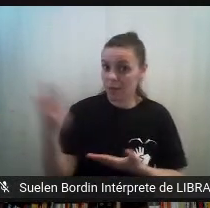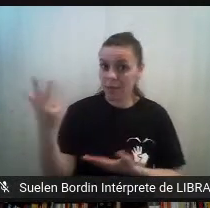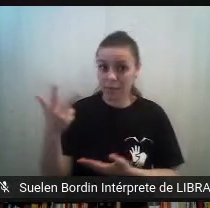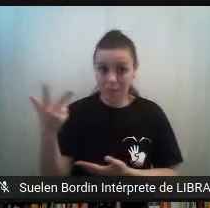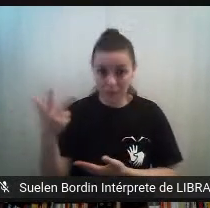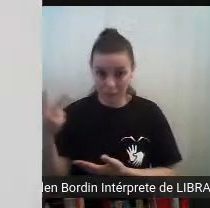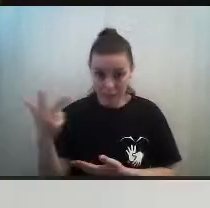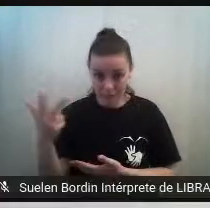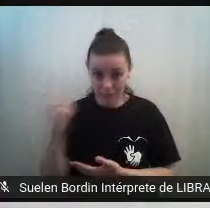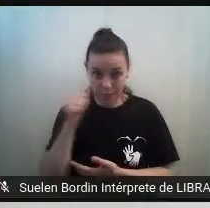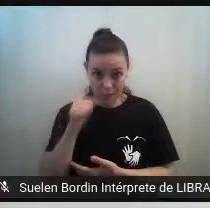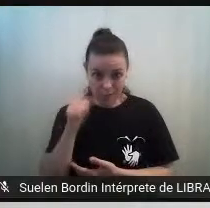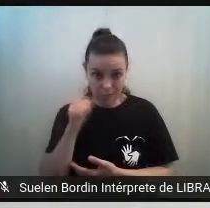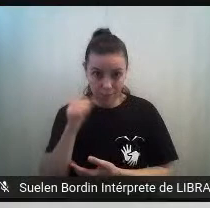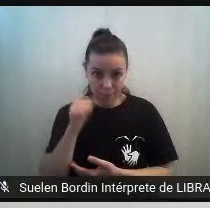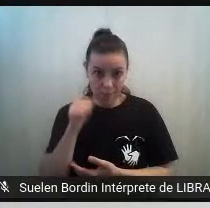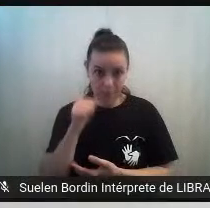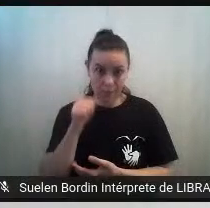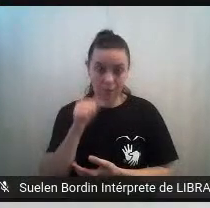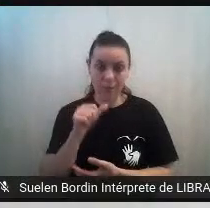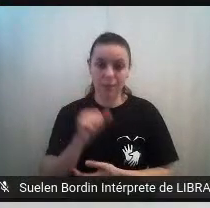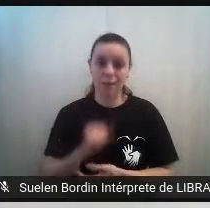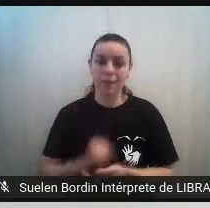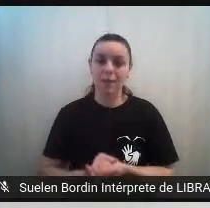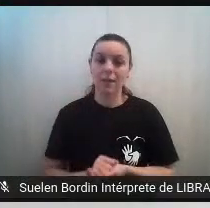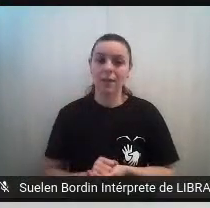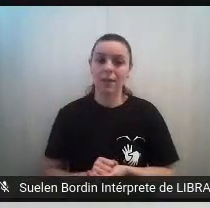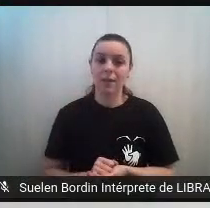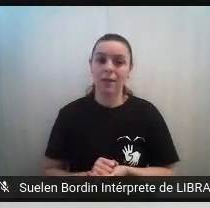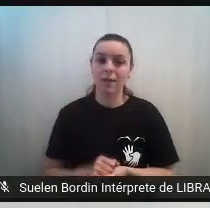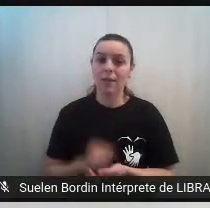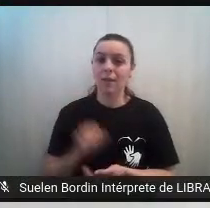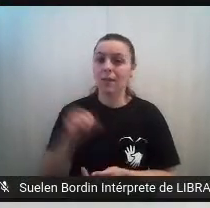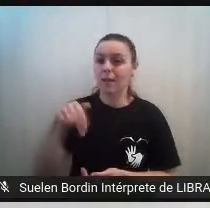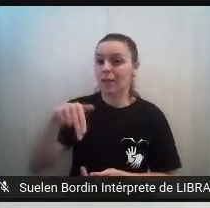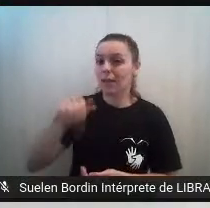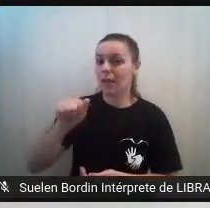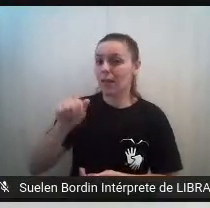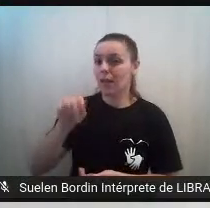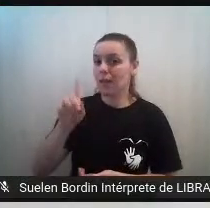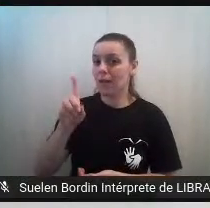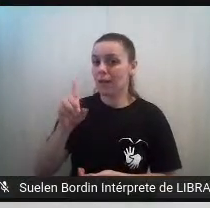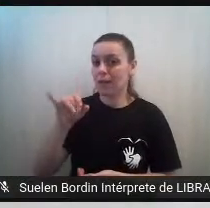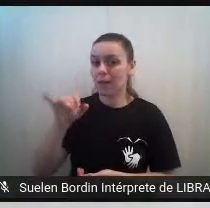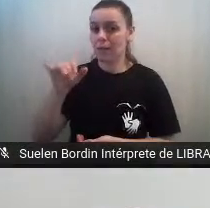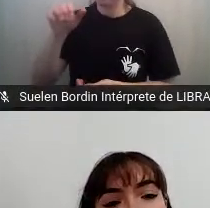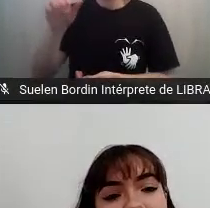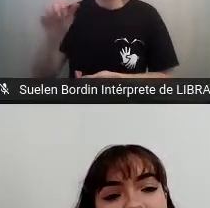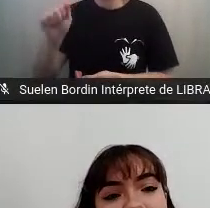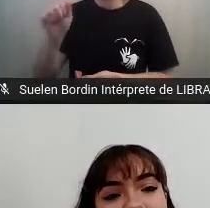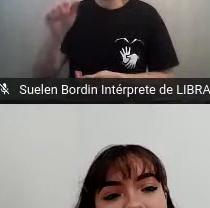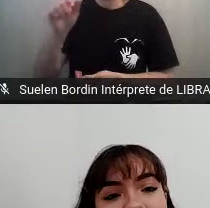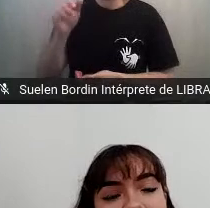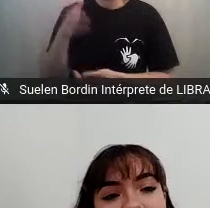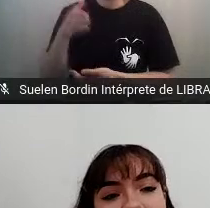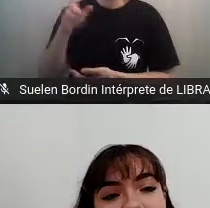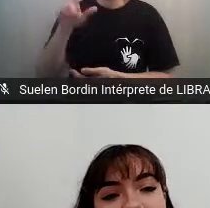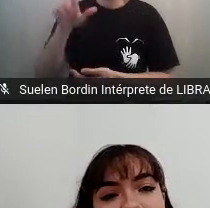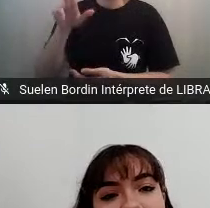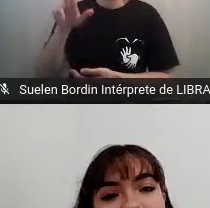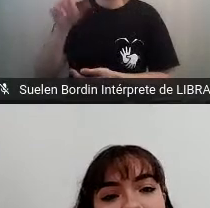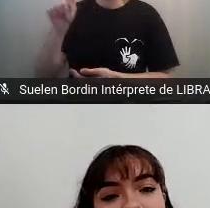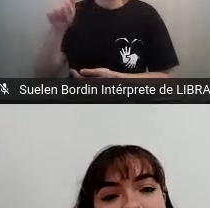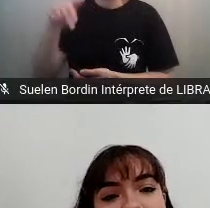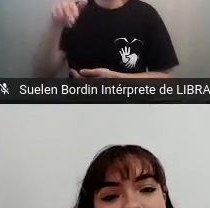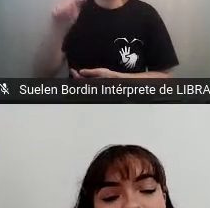aqui, que é a Nádia. Nádia Luana Lobkov. Ela